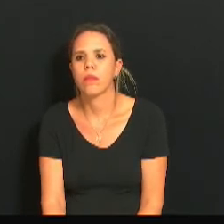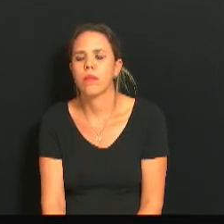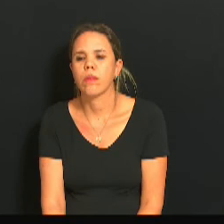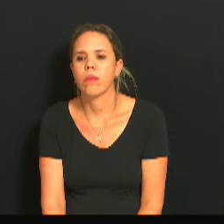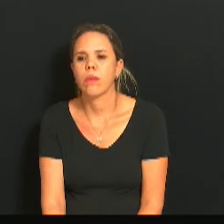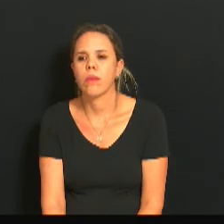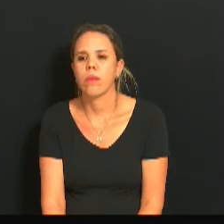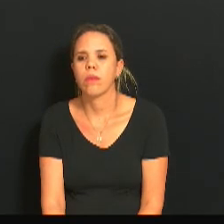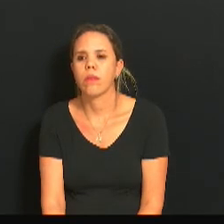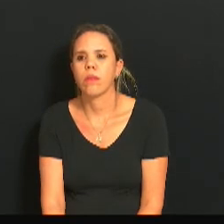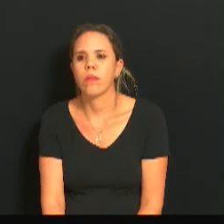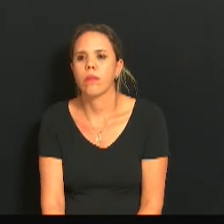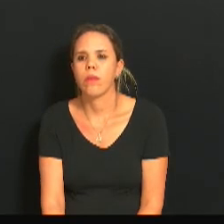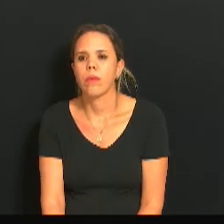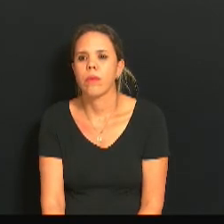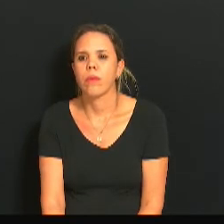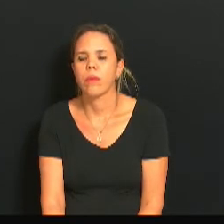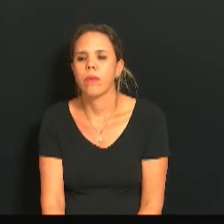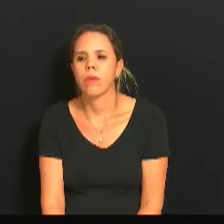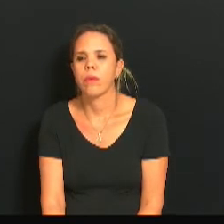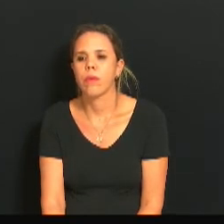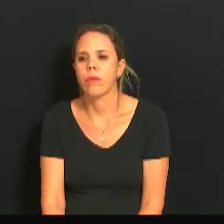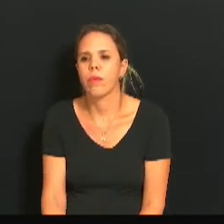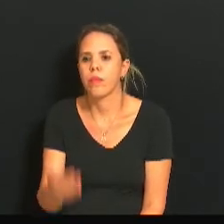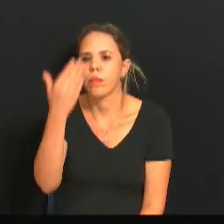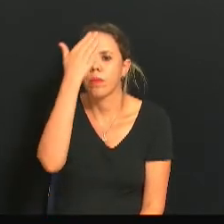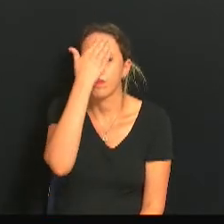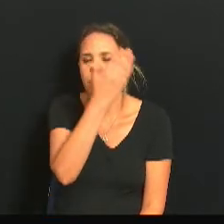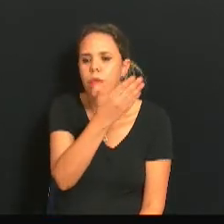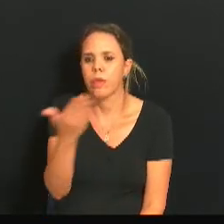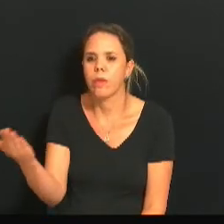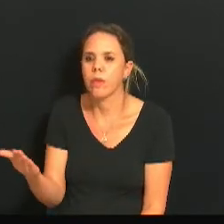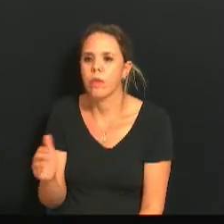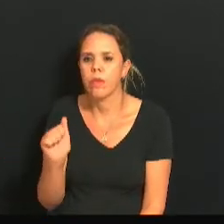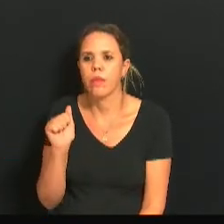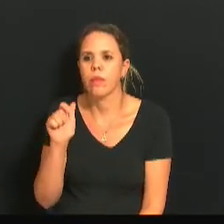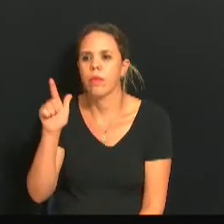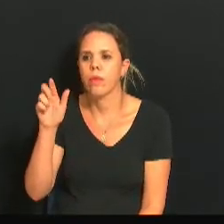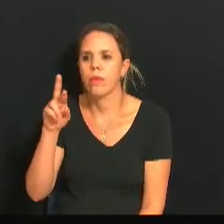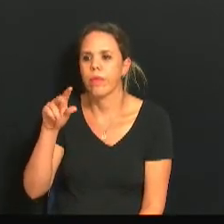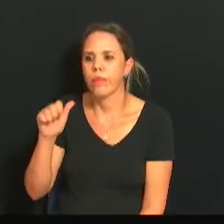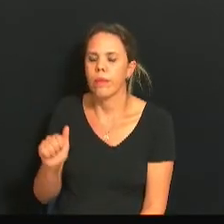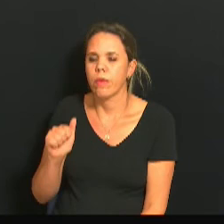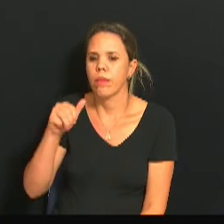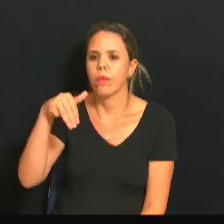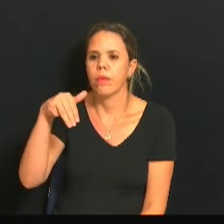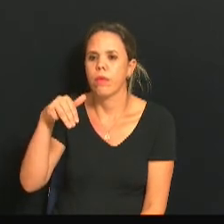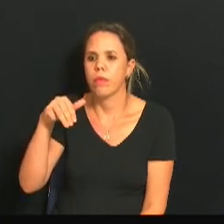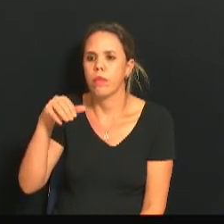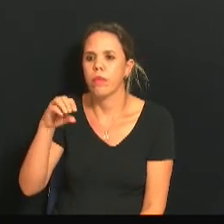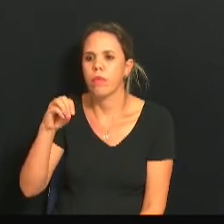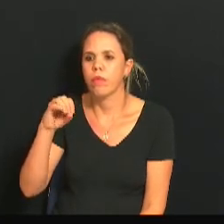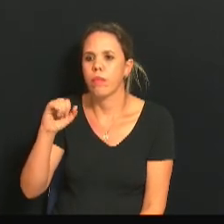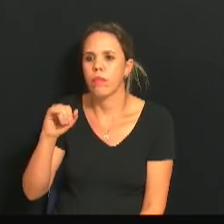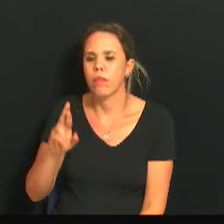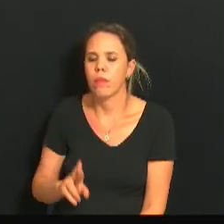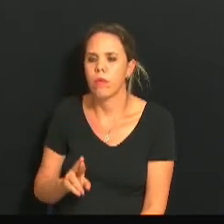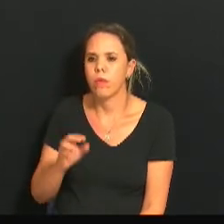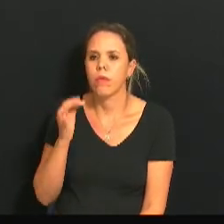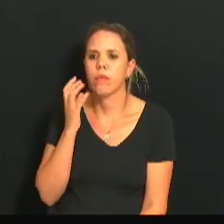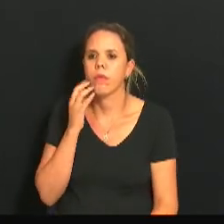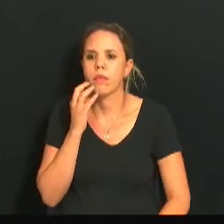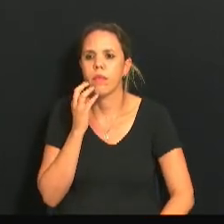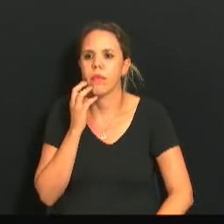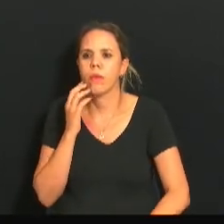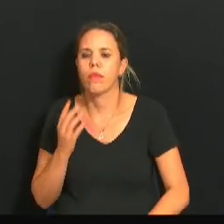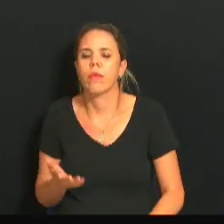amanhã eu gostaria de agradecer mais uma vez Moacir o Igor e